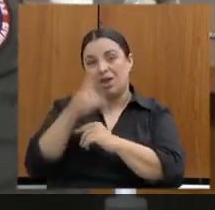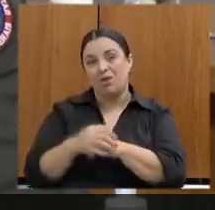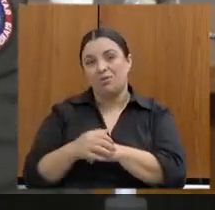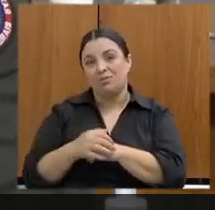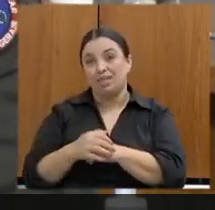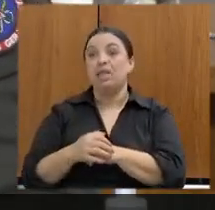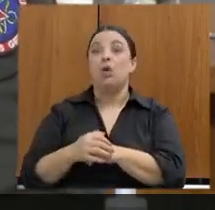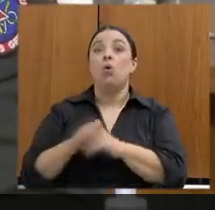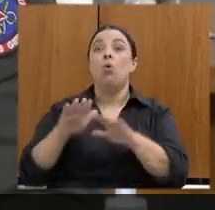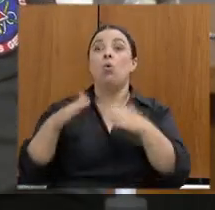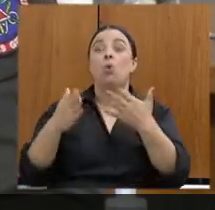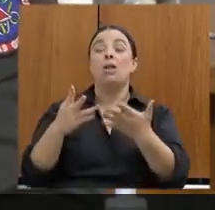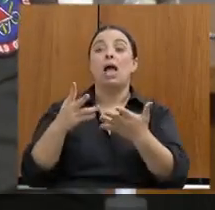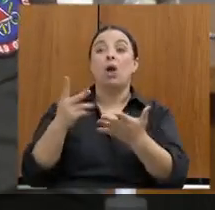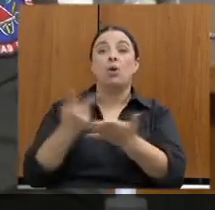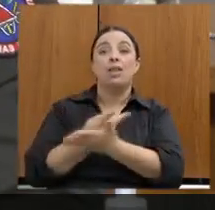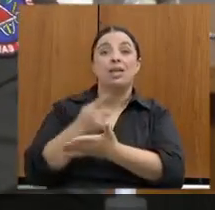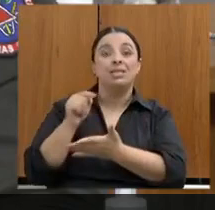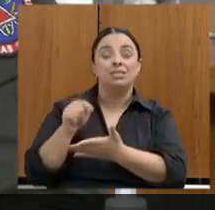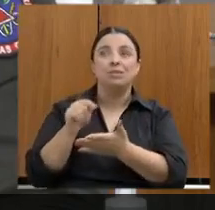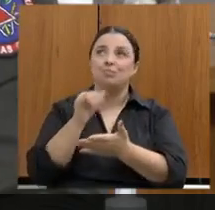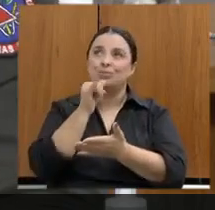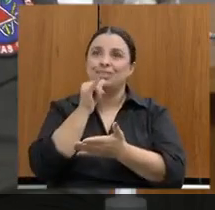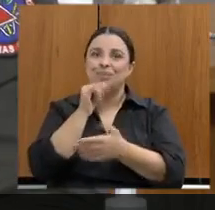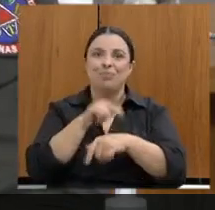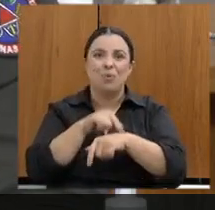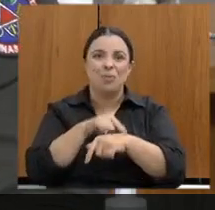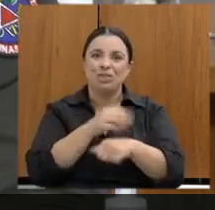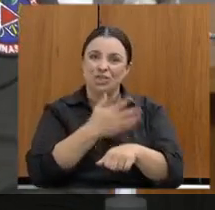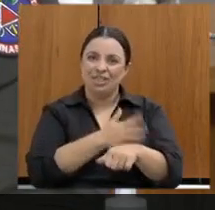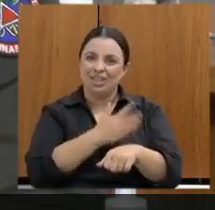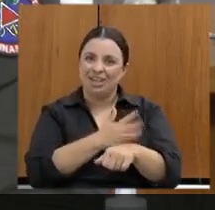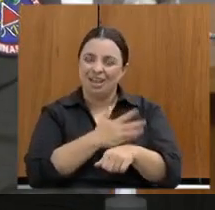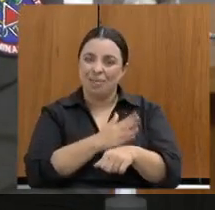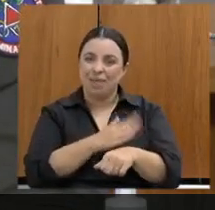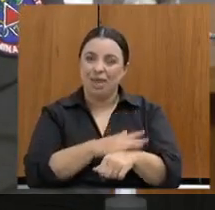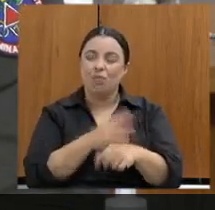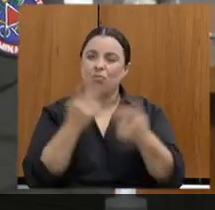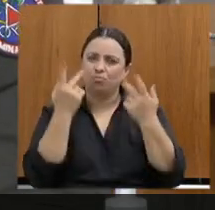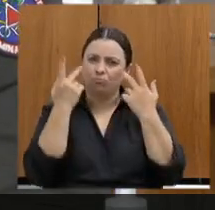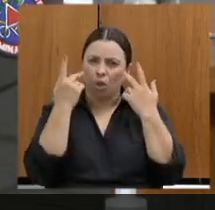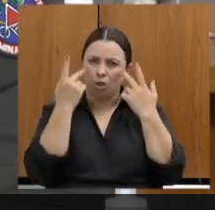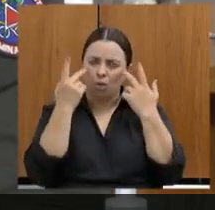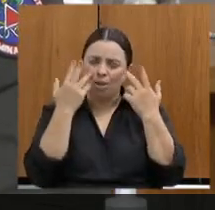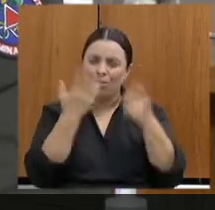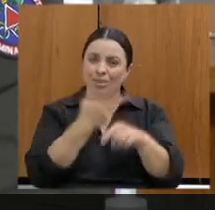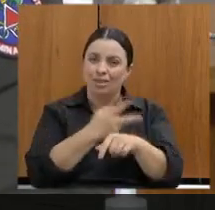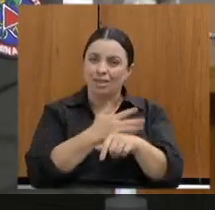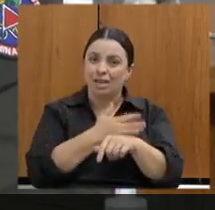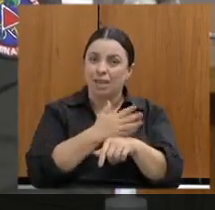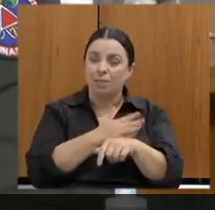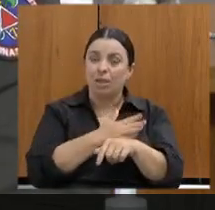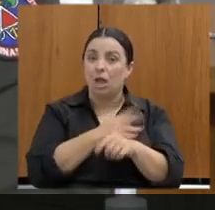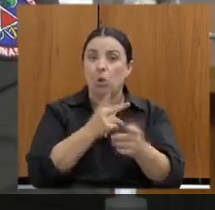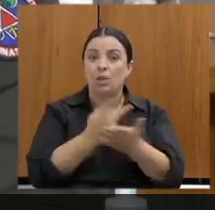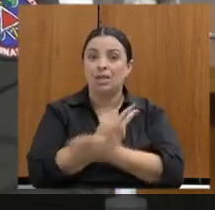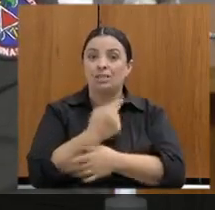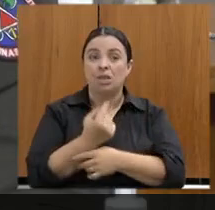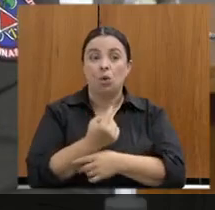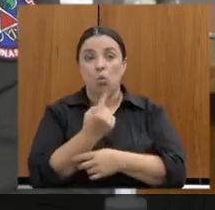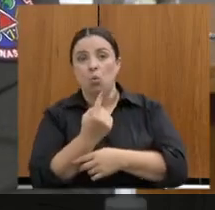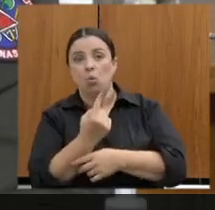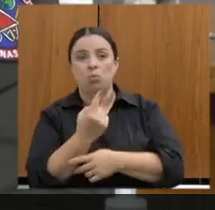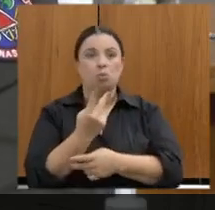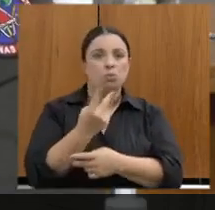isso até mesmo em um treinamento O que é normal muitas vezes uma outra pessoa pode até